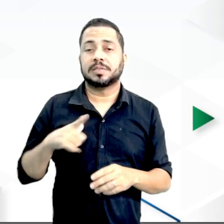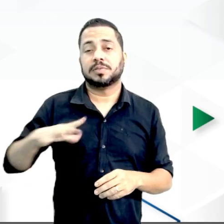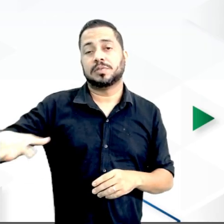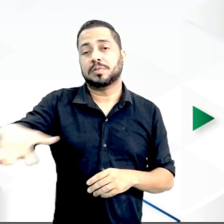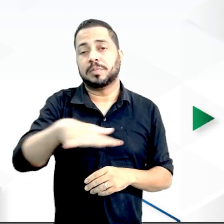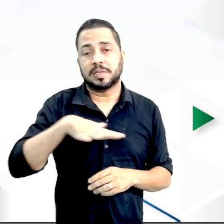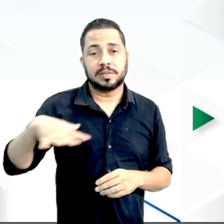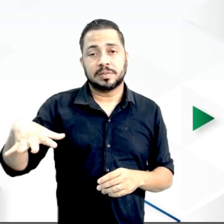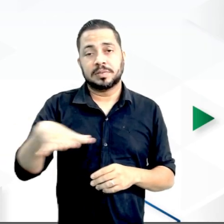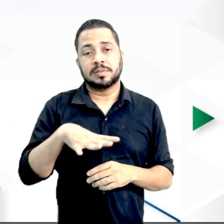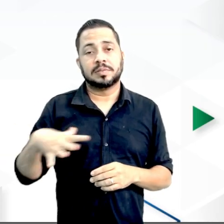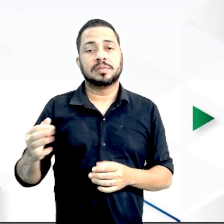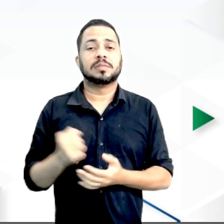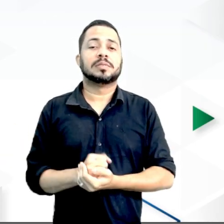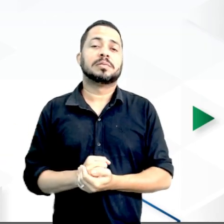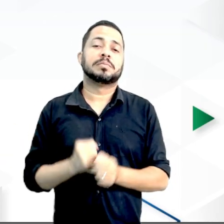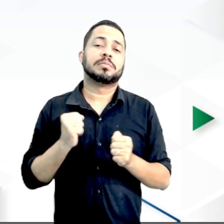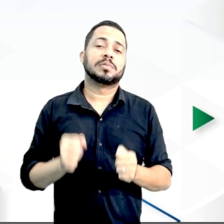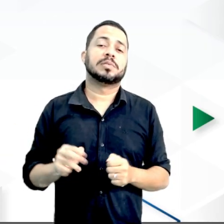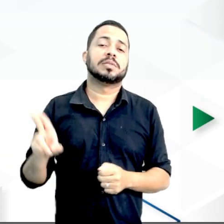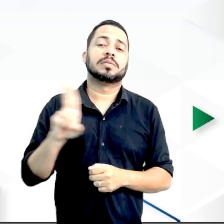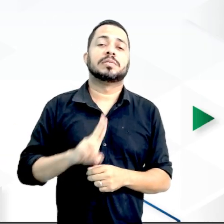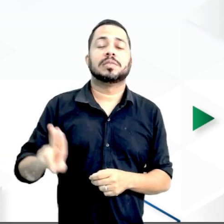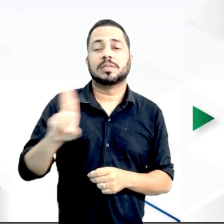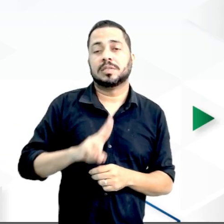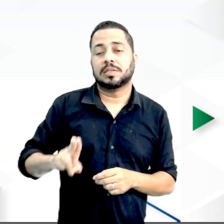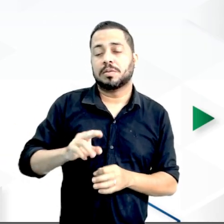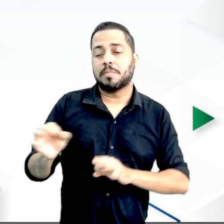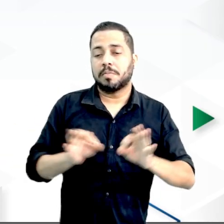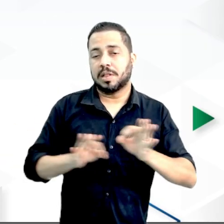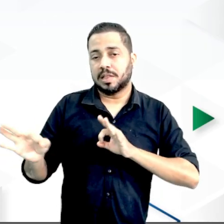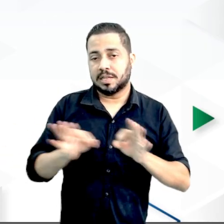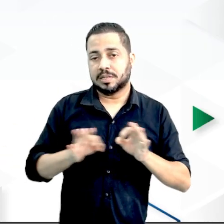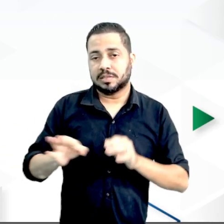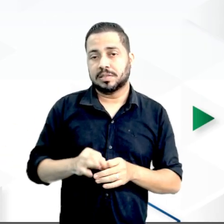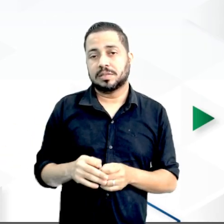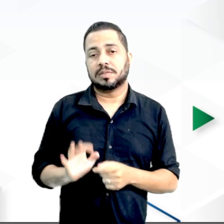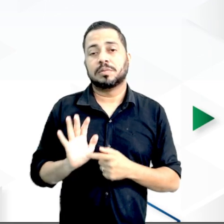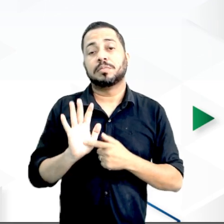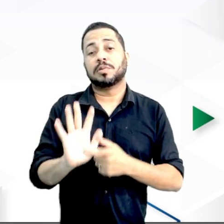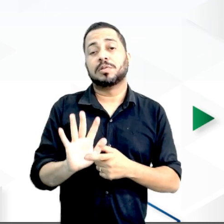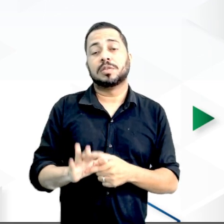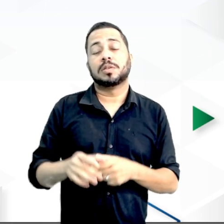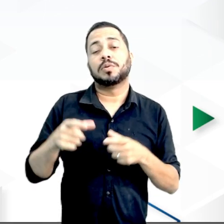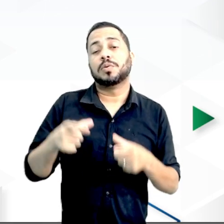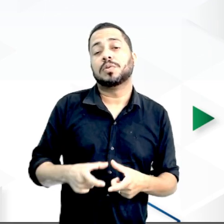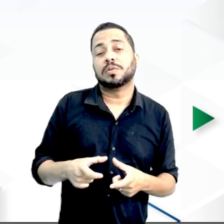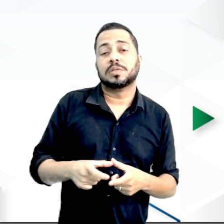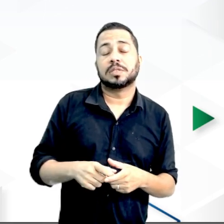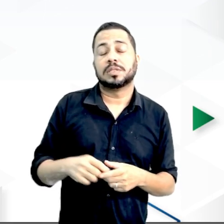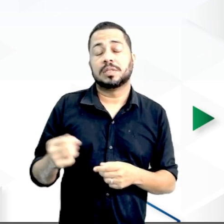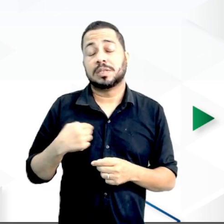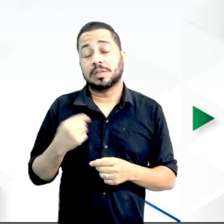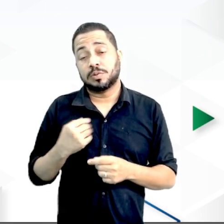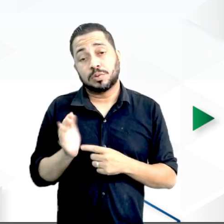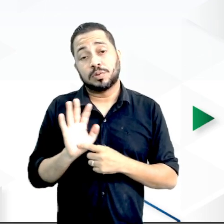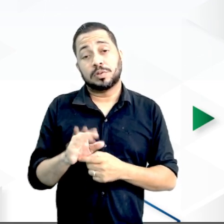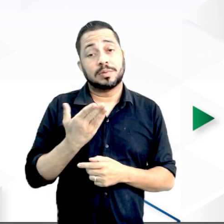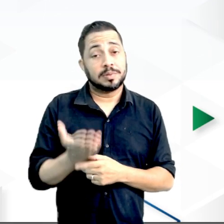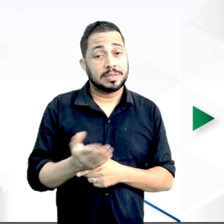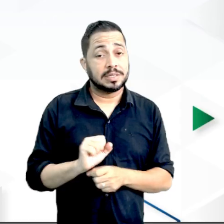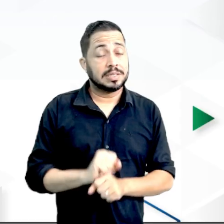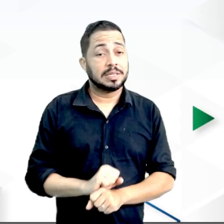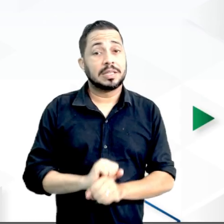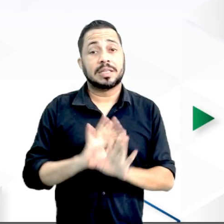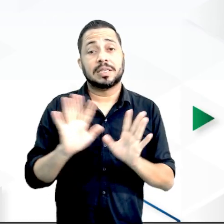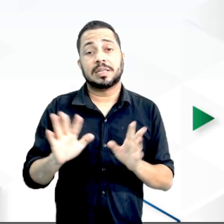espaço, né? A gente pode utilizar o plano cartesiano que indica a localização, por exemplo, do pau ordenado que eu trouxe para vocês. Claro,